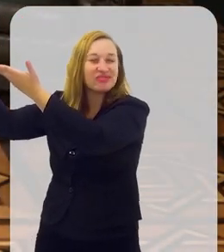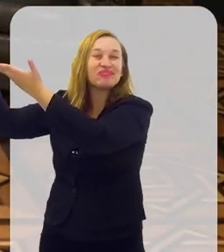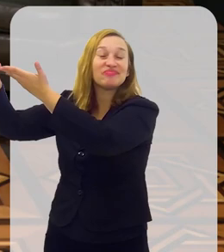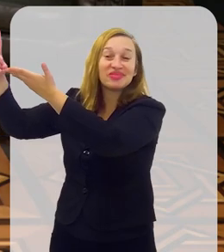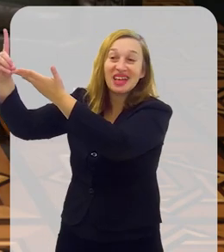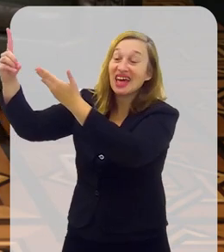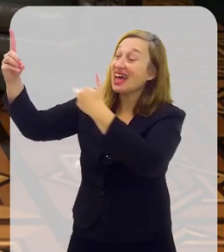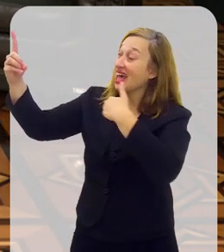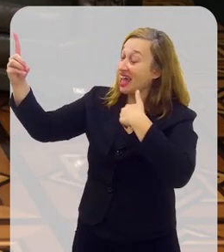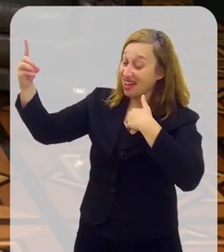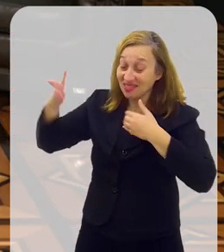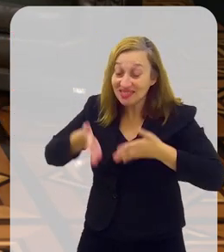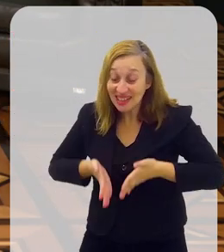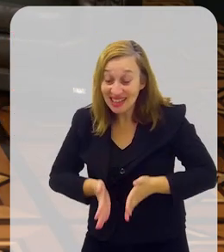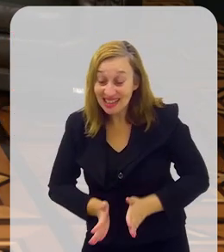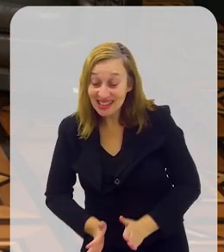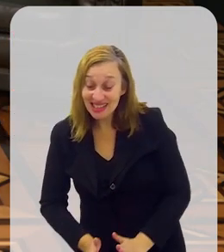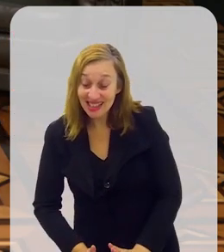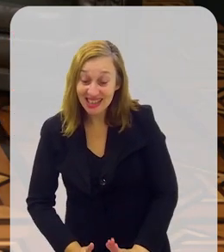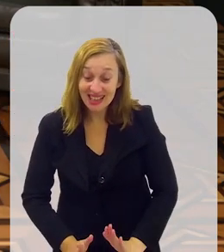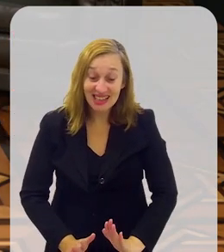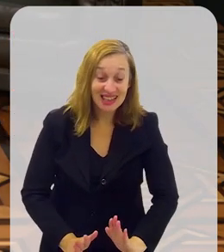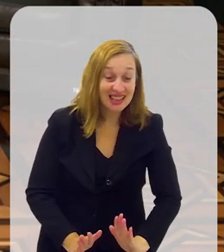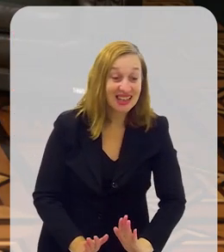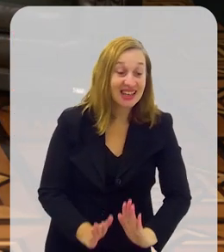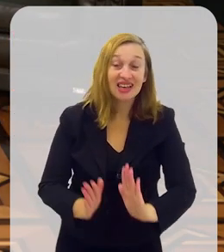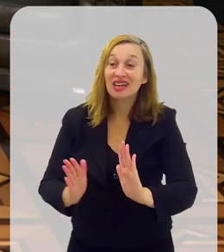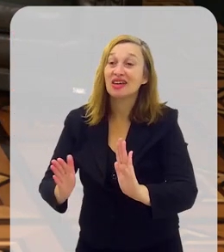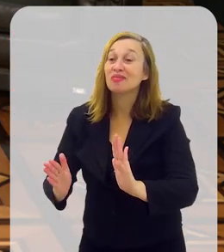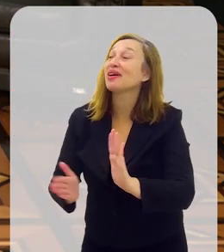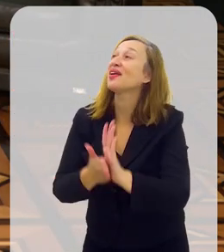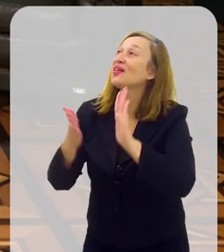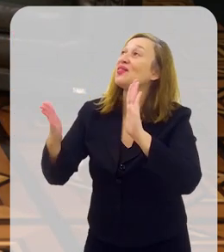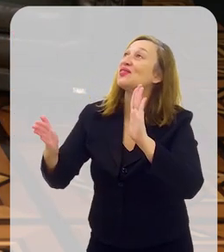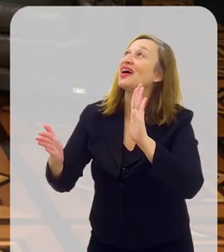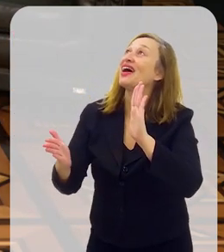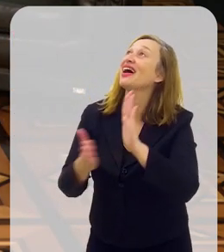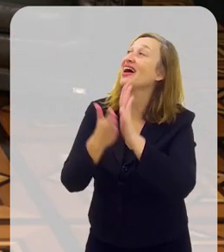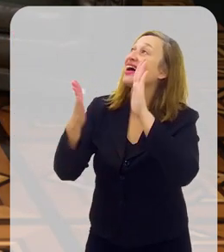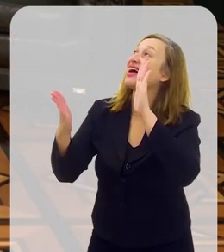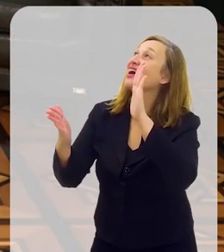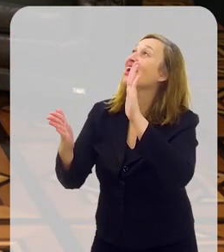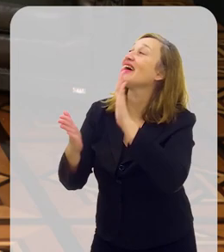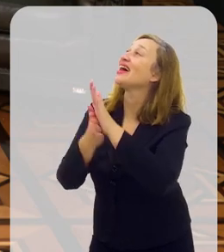soberano eu fui criado para louvar a